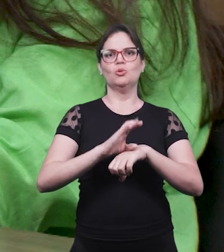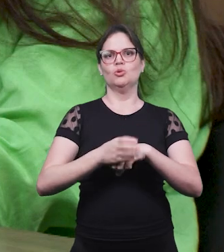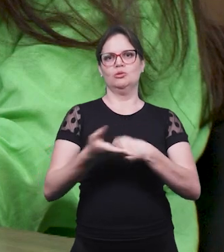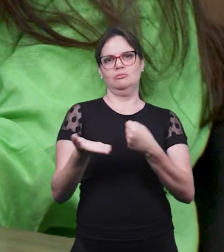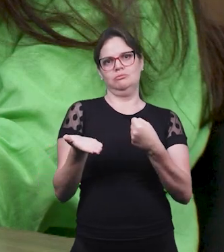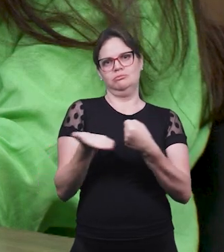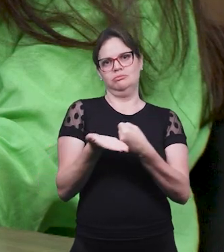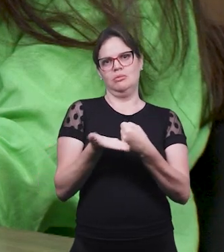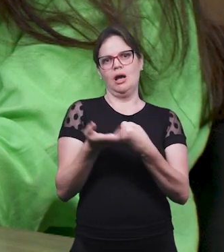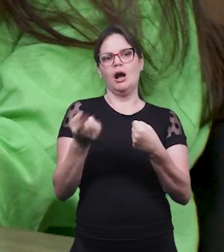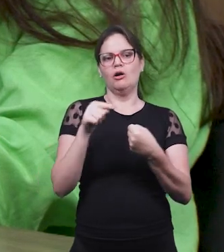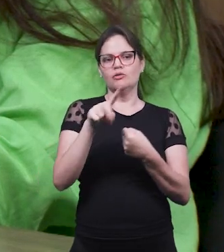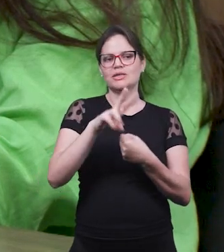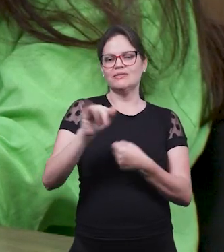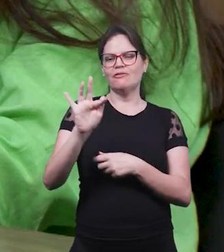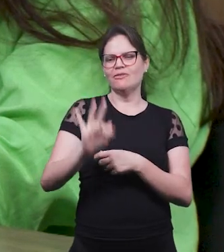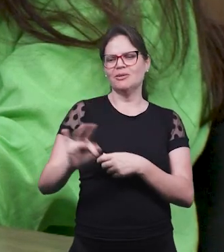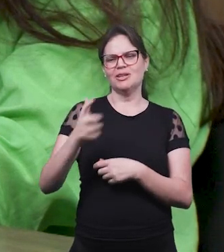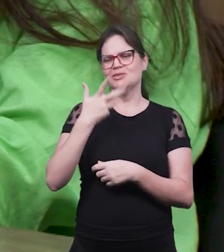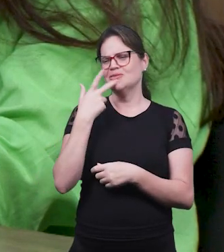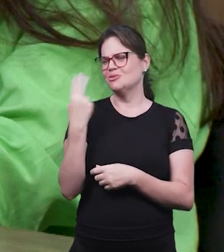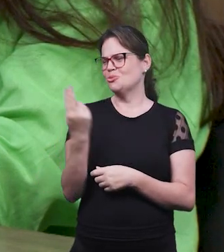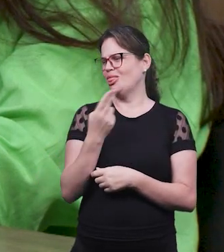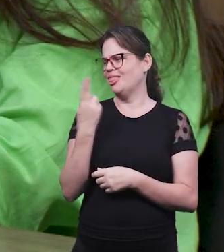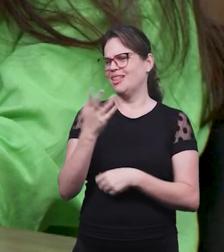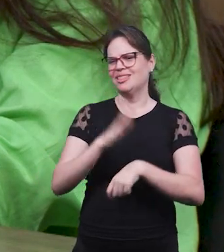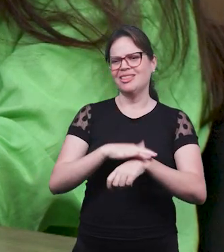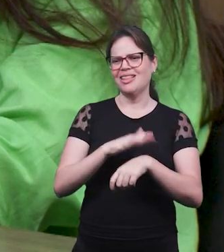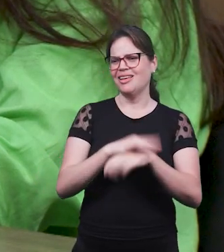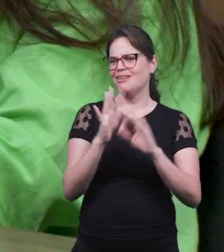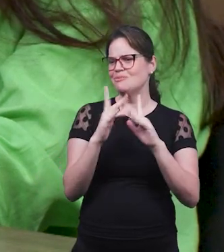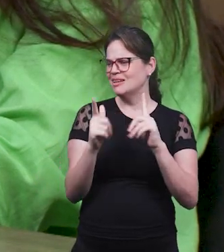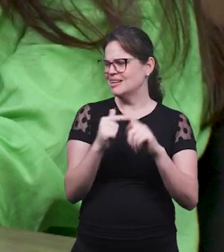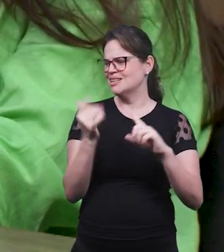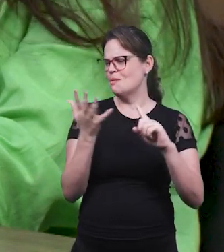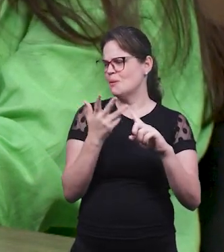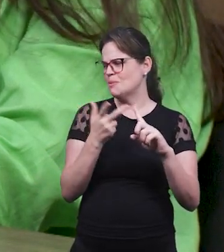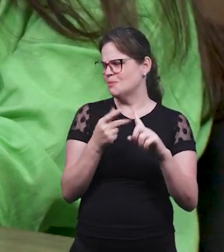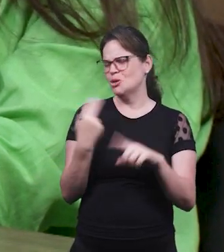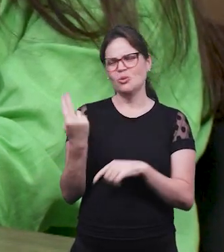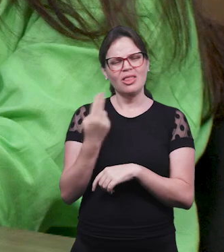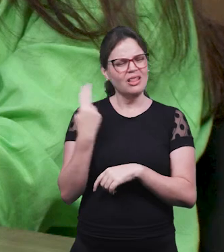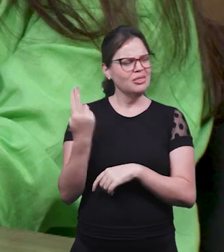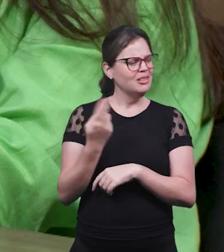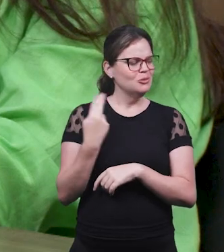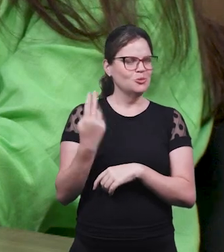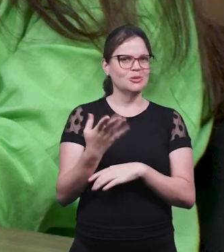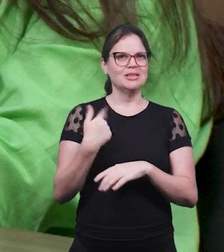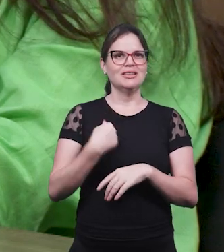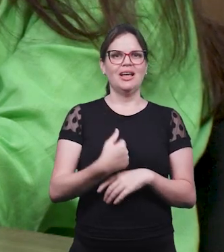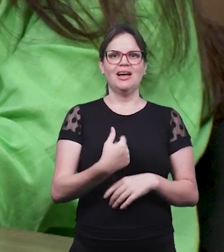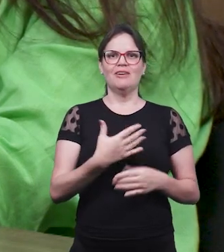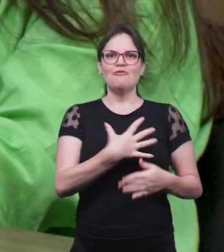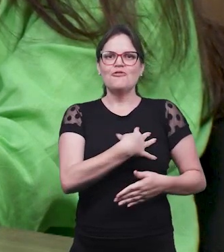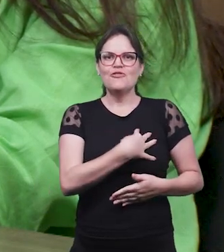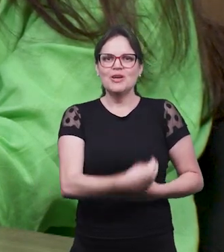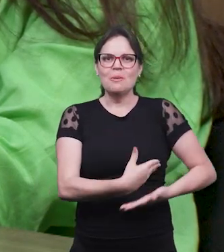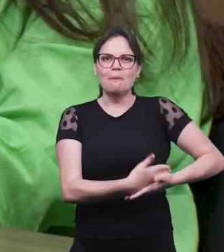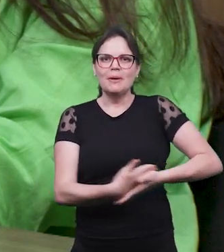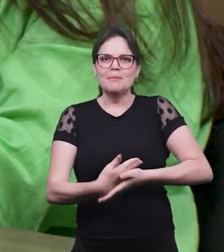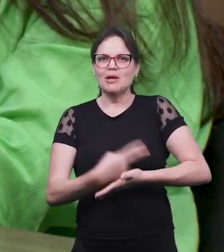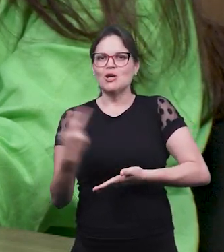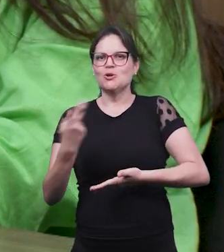curso superior. Eu falei, não dá, tal, tempo, igreja, e aquela coisa toda, e os meninos novos, a gente já